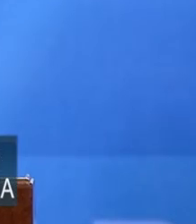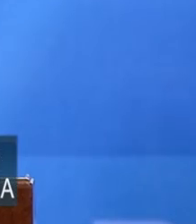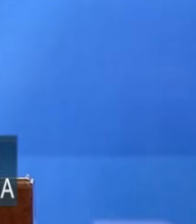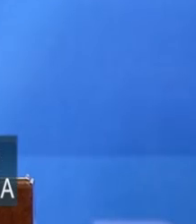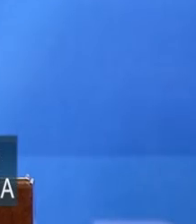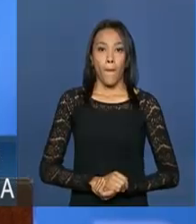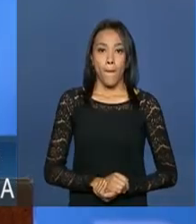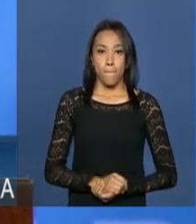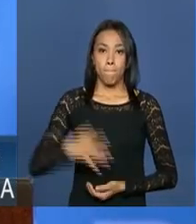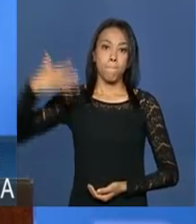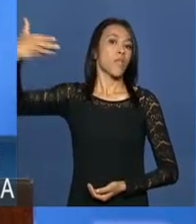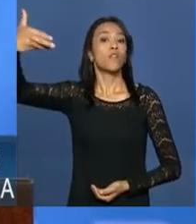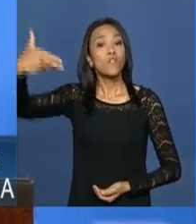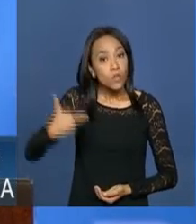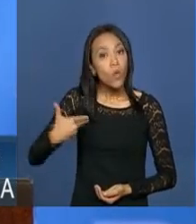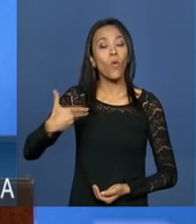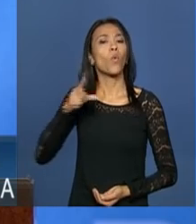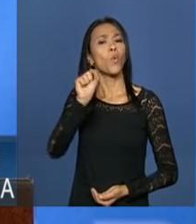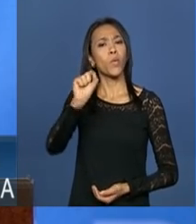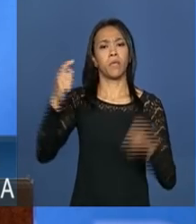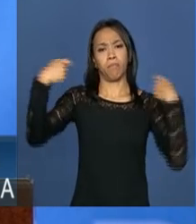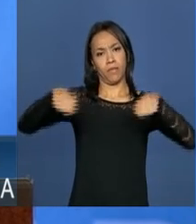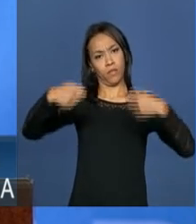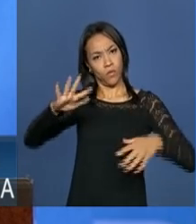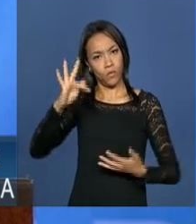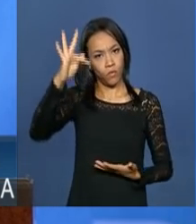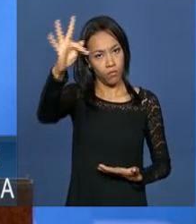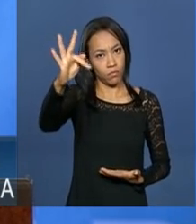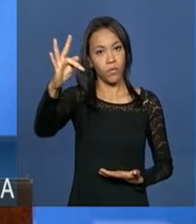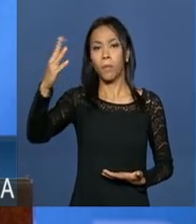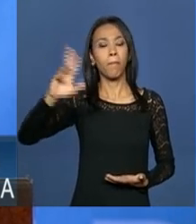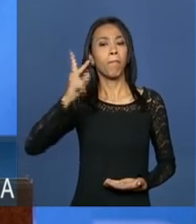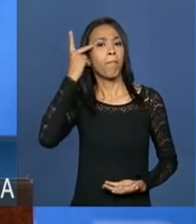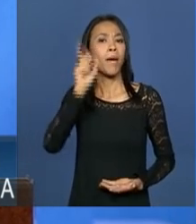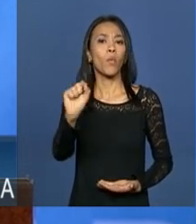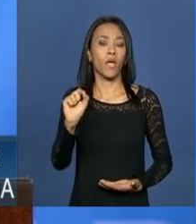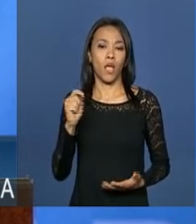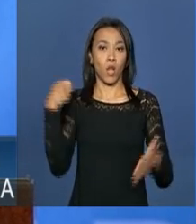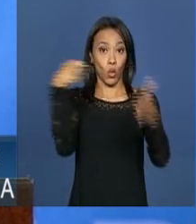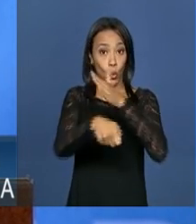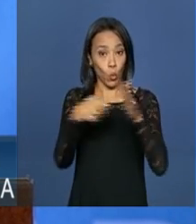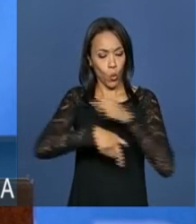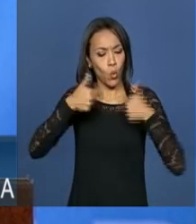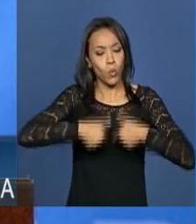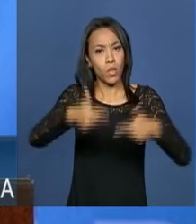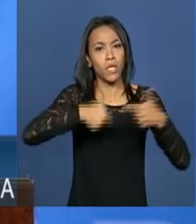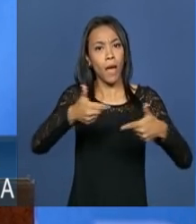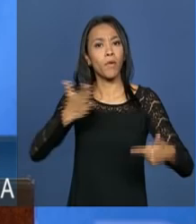o que for, preciso for para lutar pelos meus